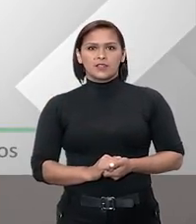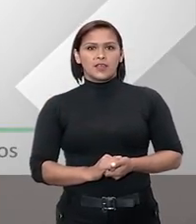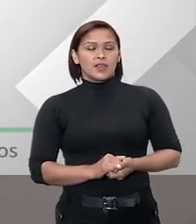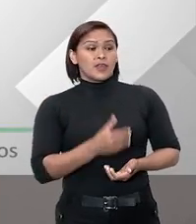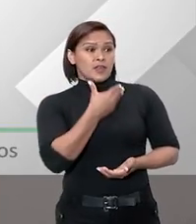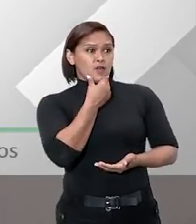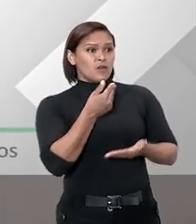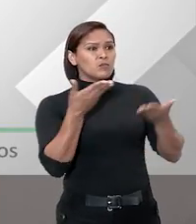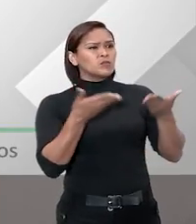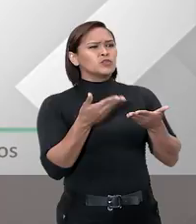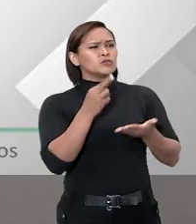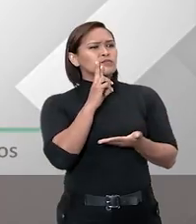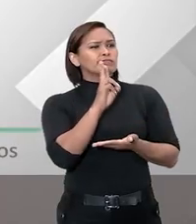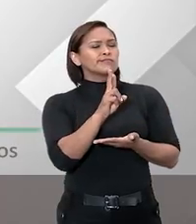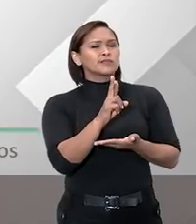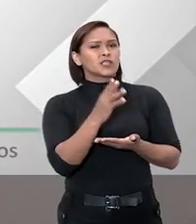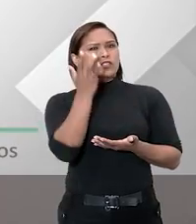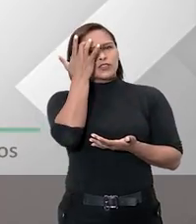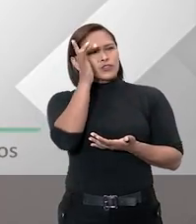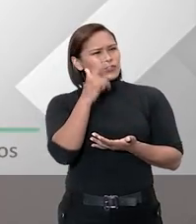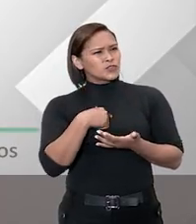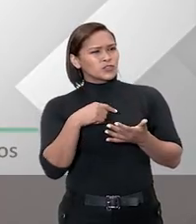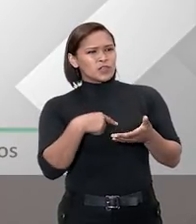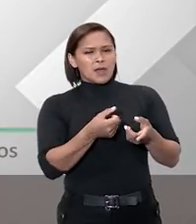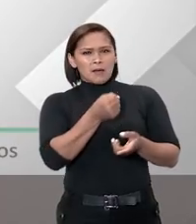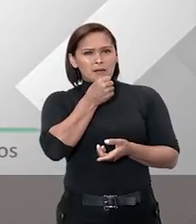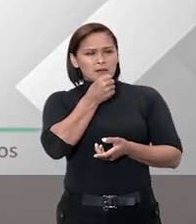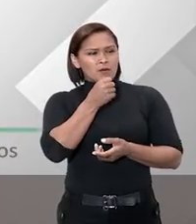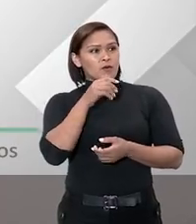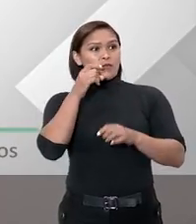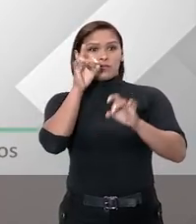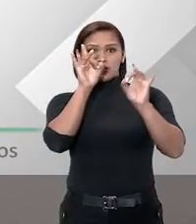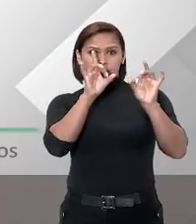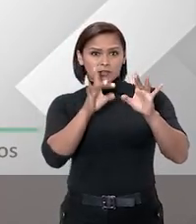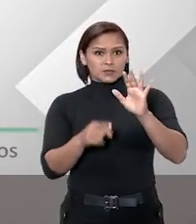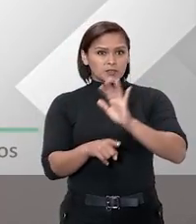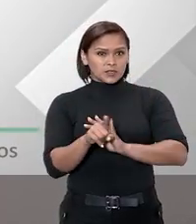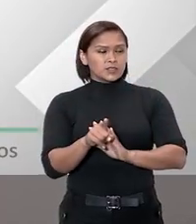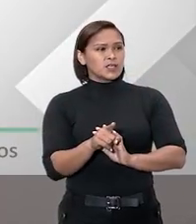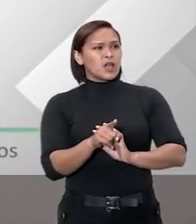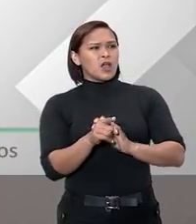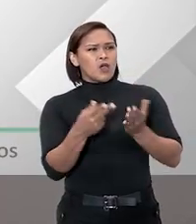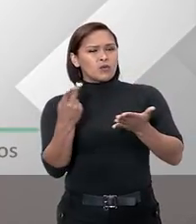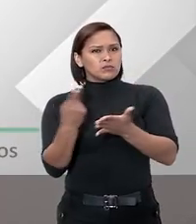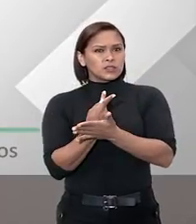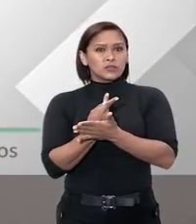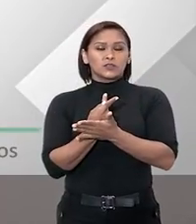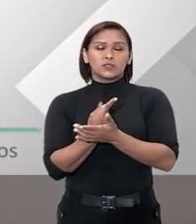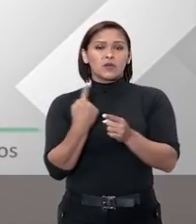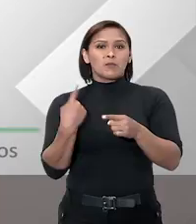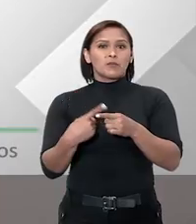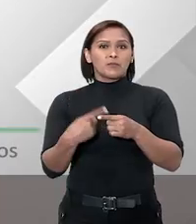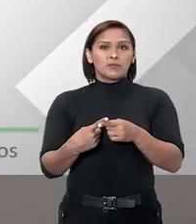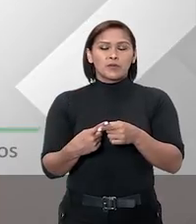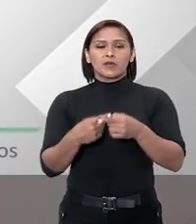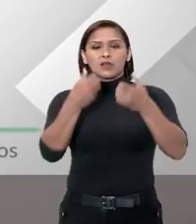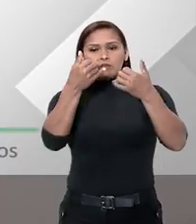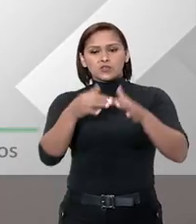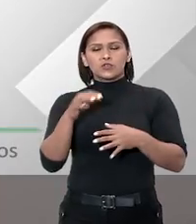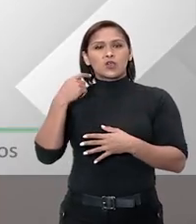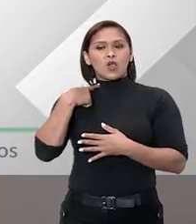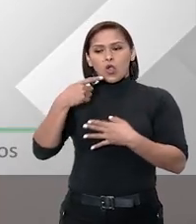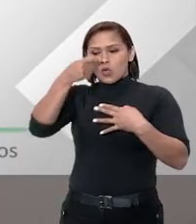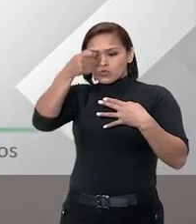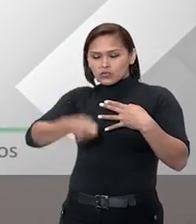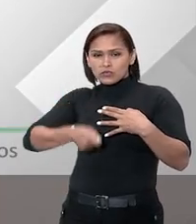Doutor Flávio, e o senhor? Já tomou algum conhecimento, né, já tomou conhecimento desse tipo de situação? Afinal de contas, o senhor, enquanto